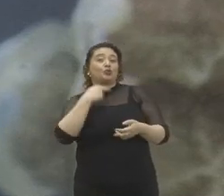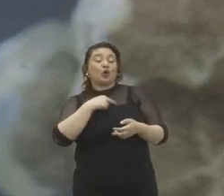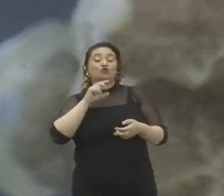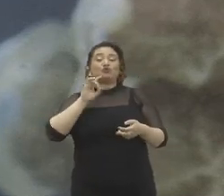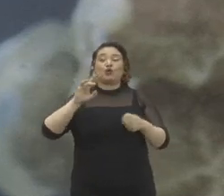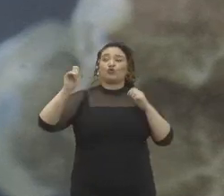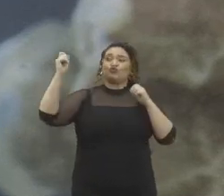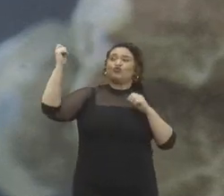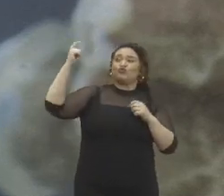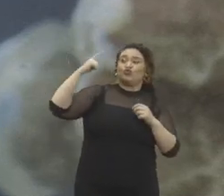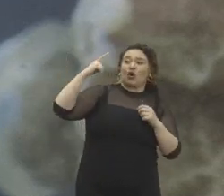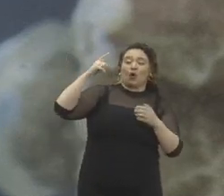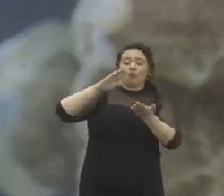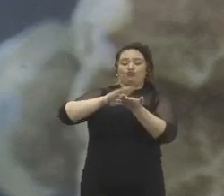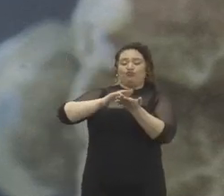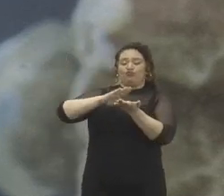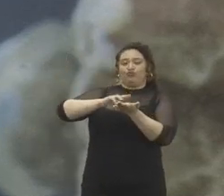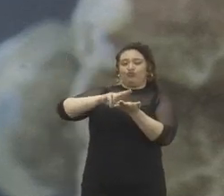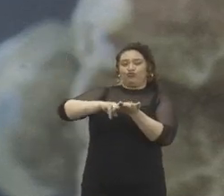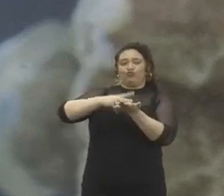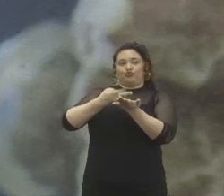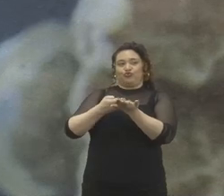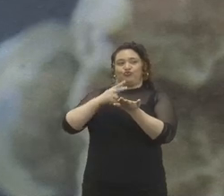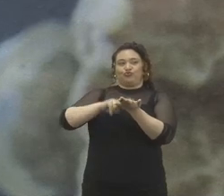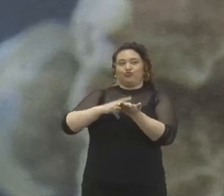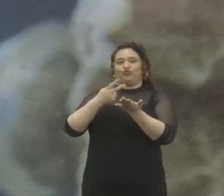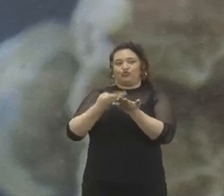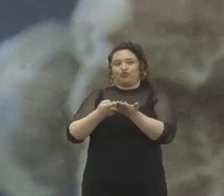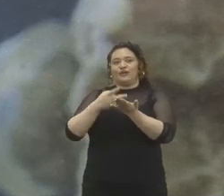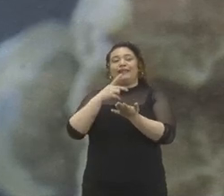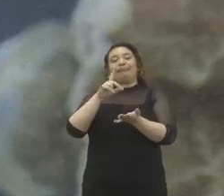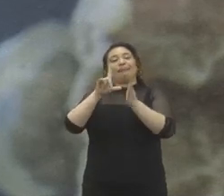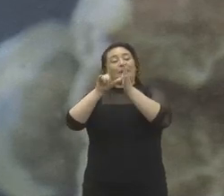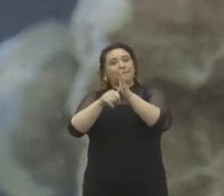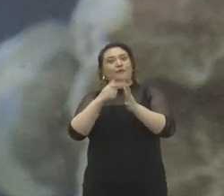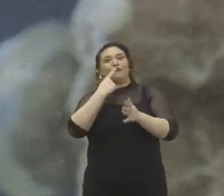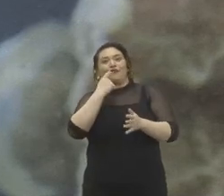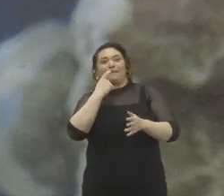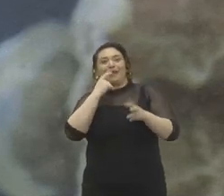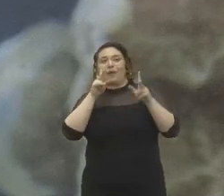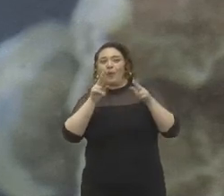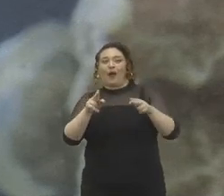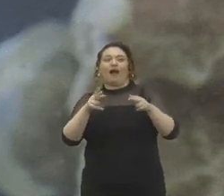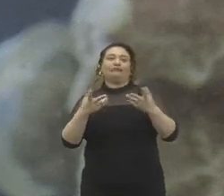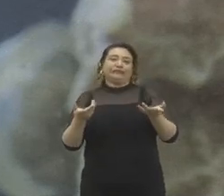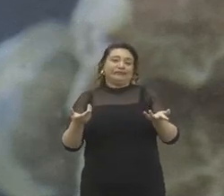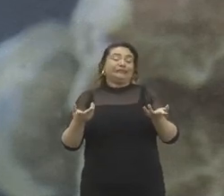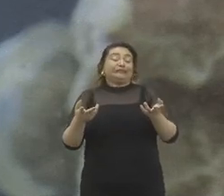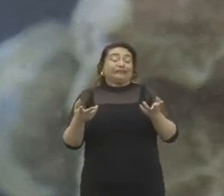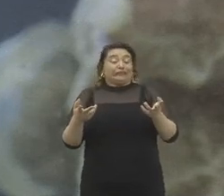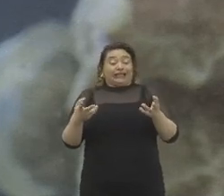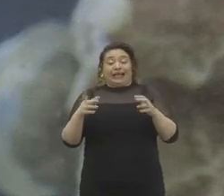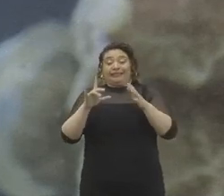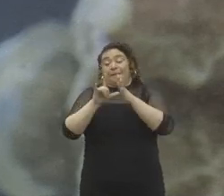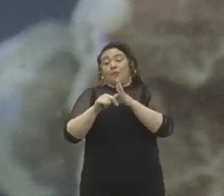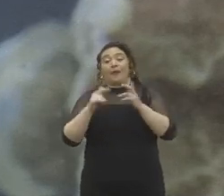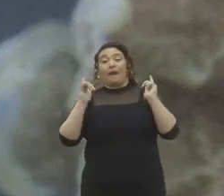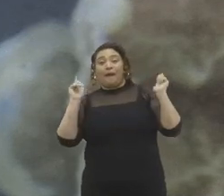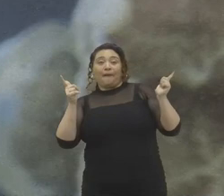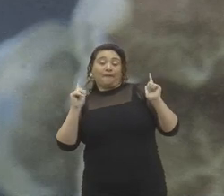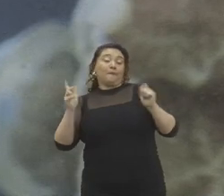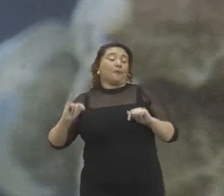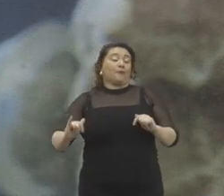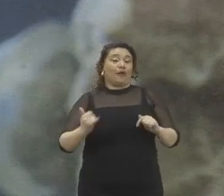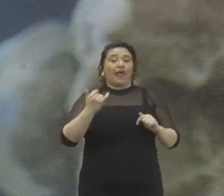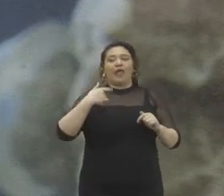mormaço o suficiente para tostar e ficar vermelho como um camarão e depois ficava ali curtindo mas enfim eu só fui ter mesmo proximidade